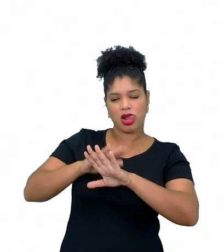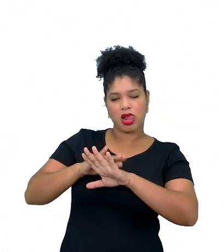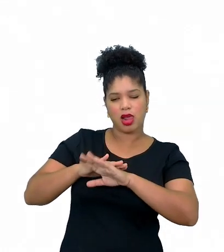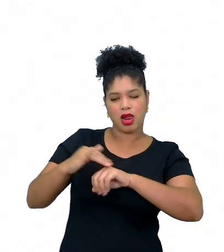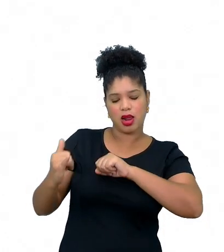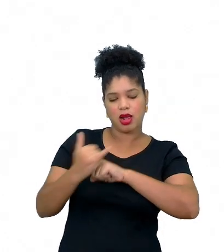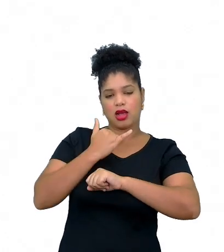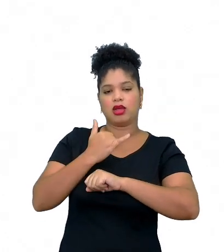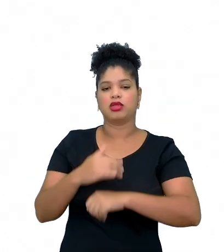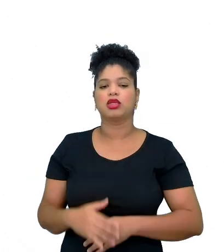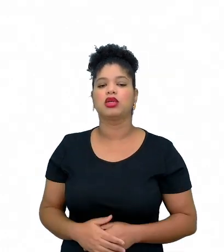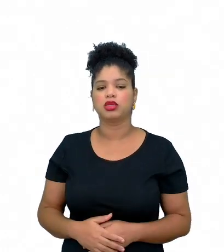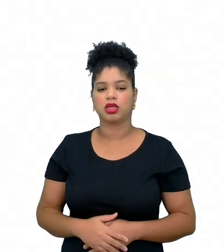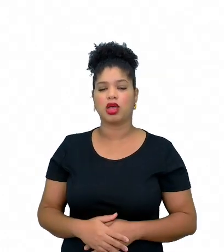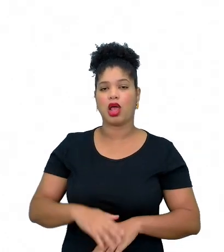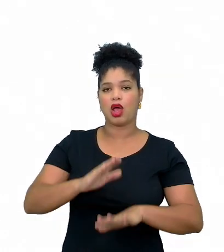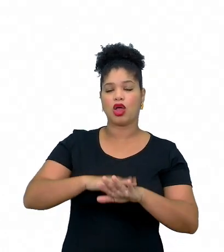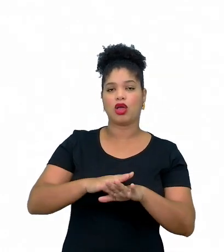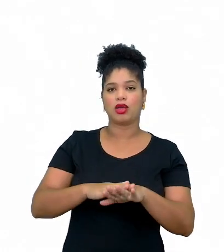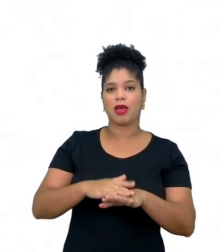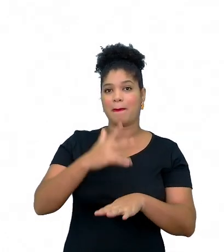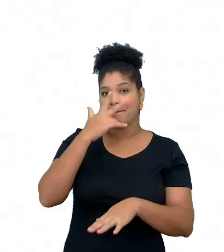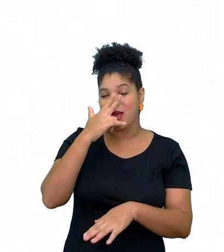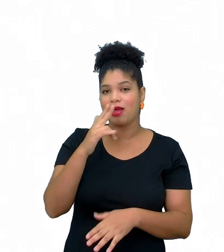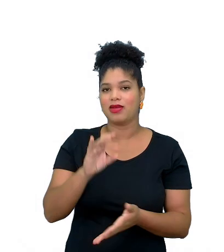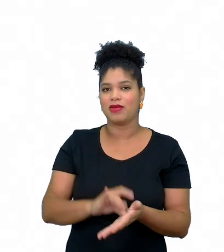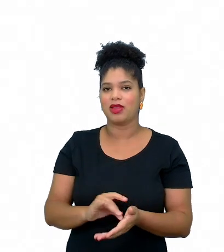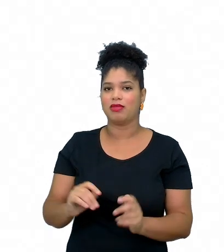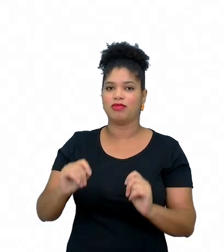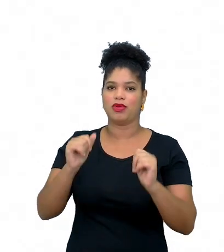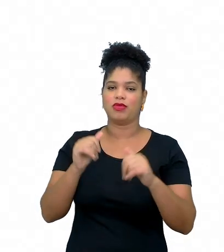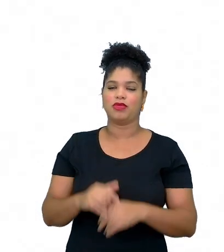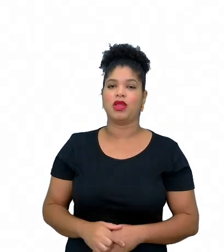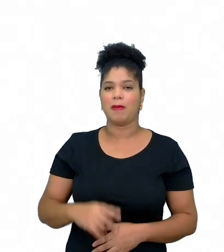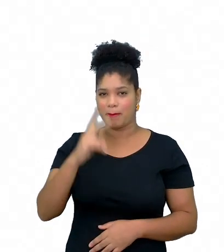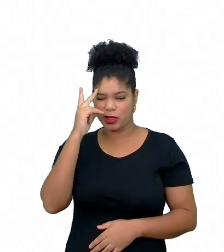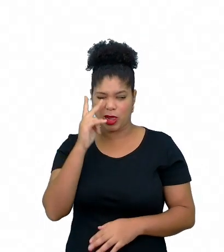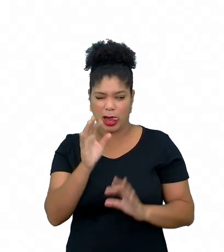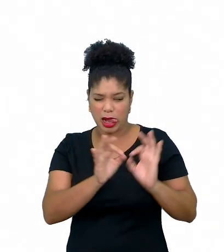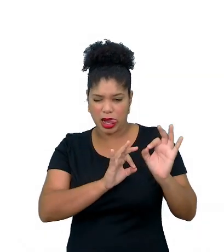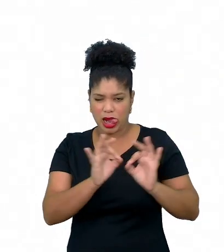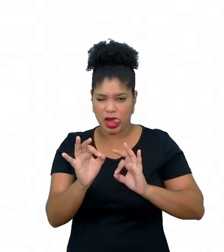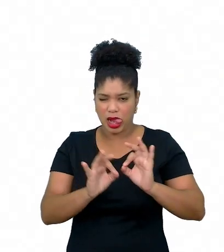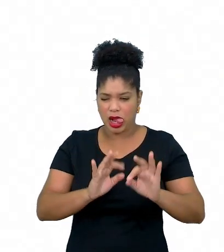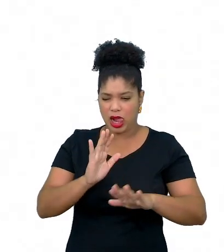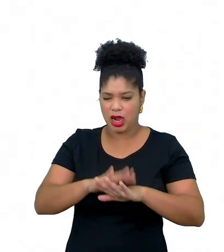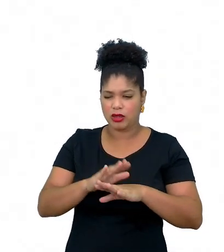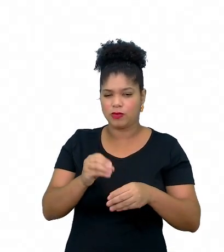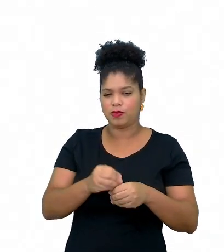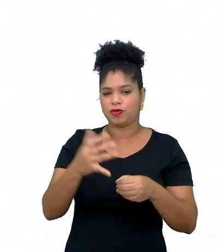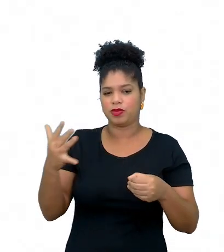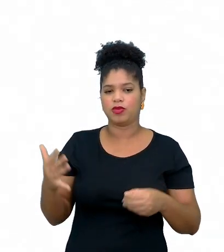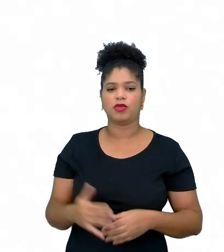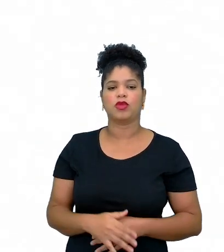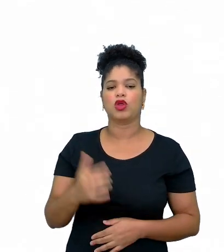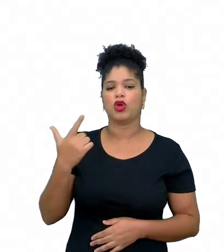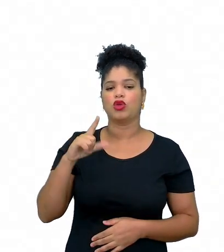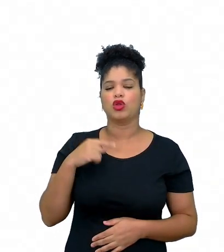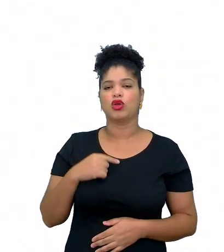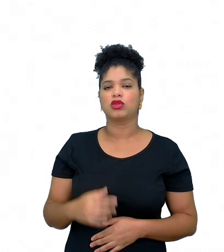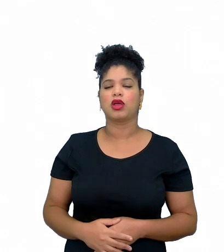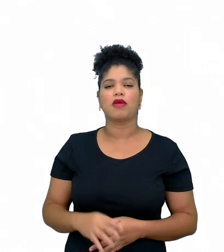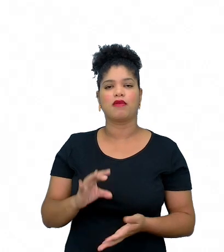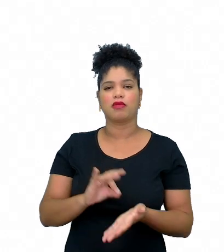3, conteúdo impostor. 4, conteúdo fabricado. 5, conexão falsa.